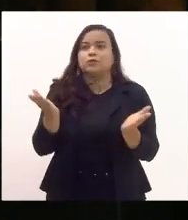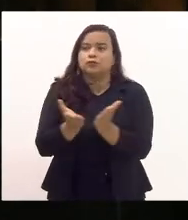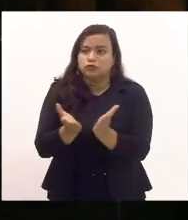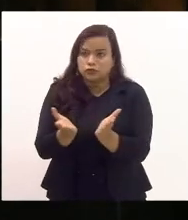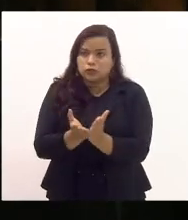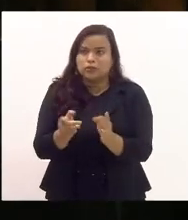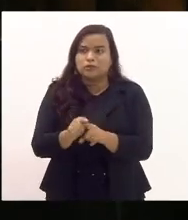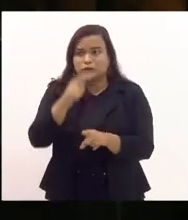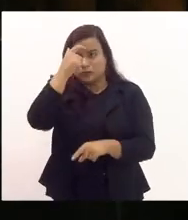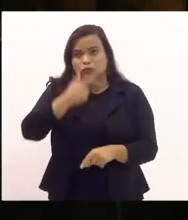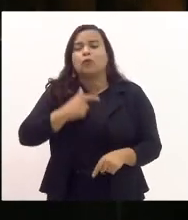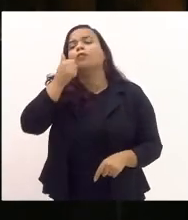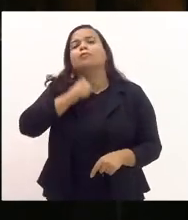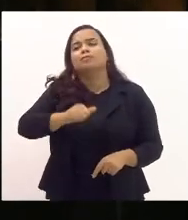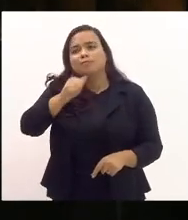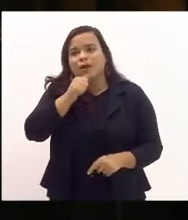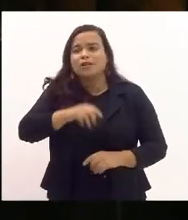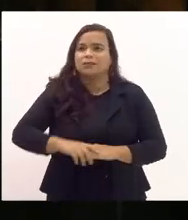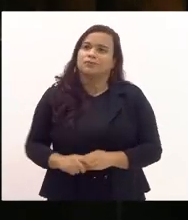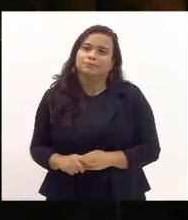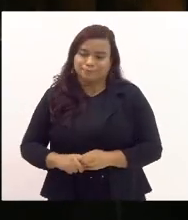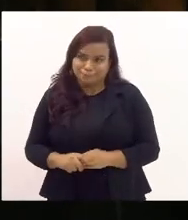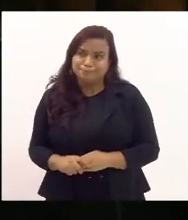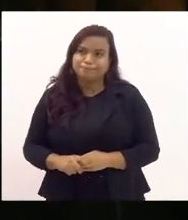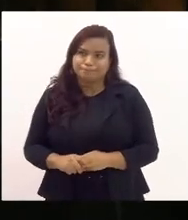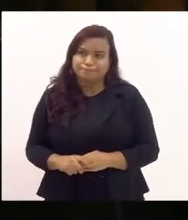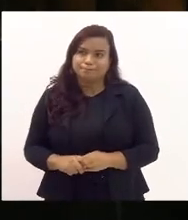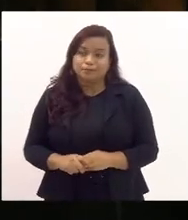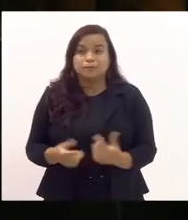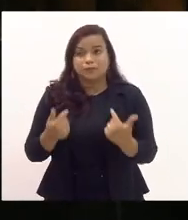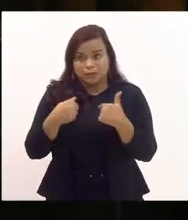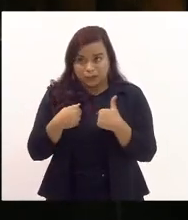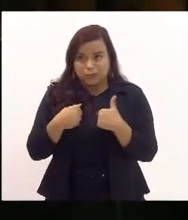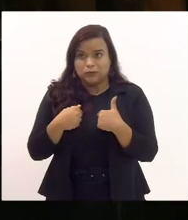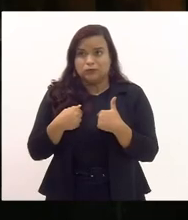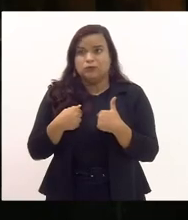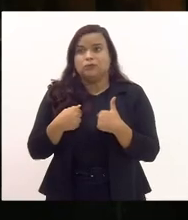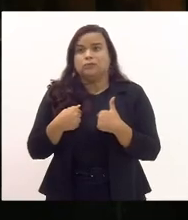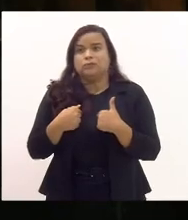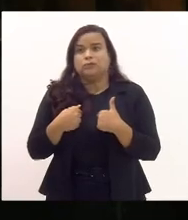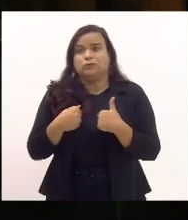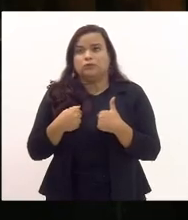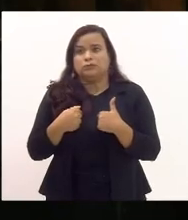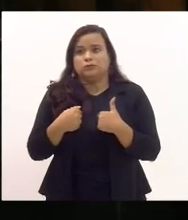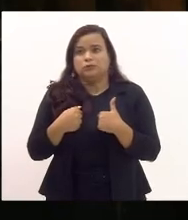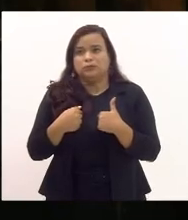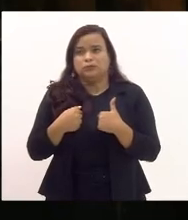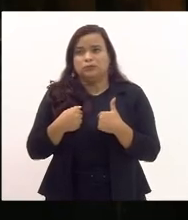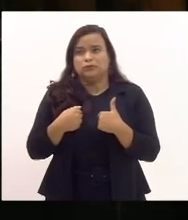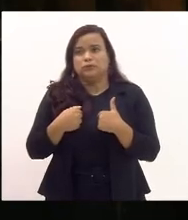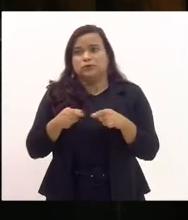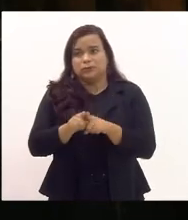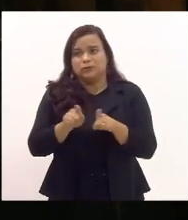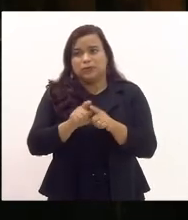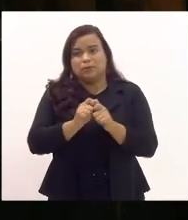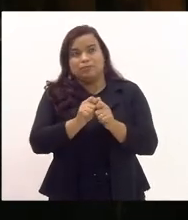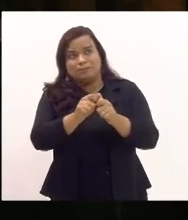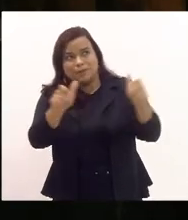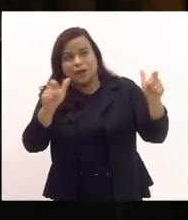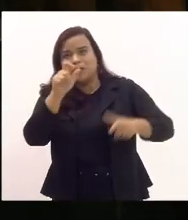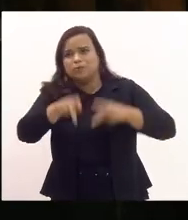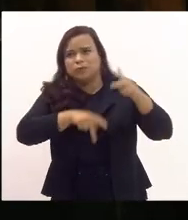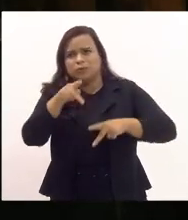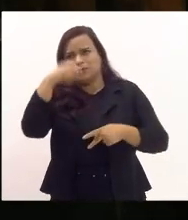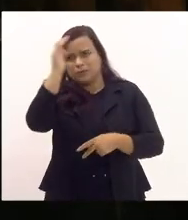Cristão e como mãe que sou porque eu e como boa parte da população brasileira